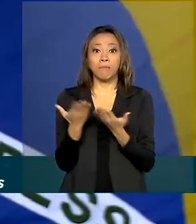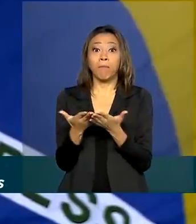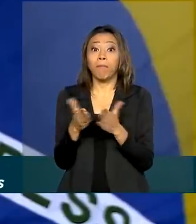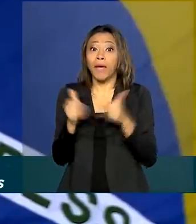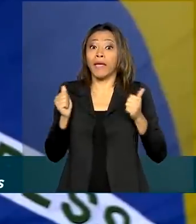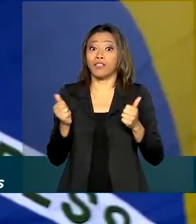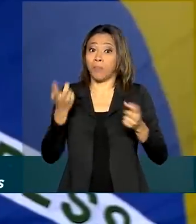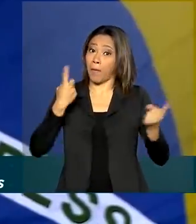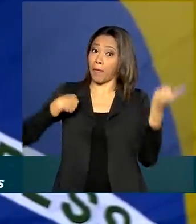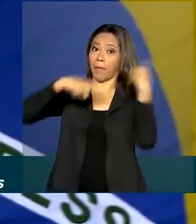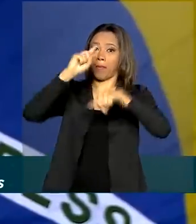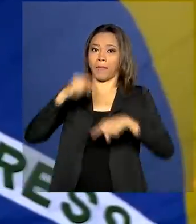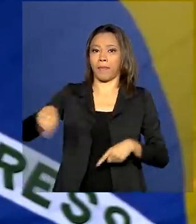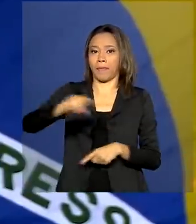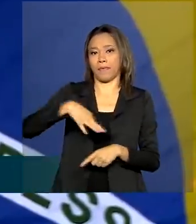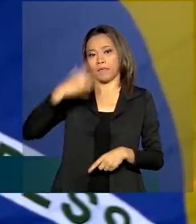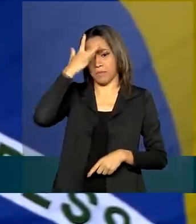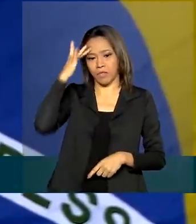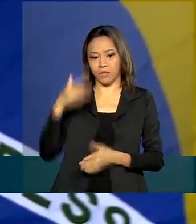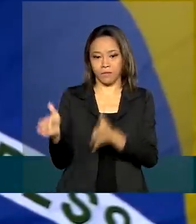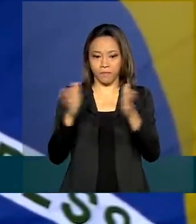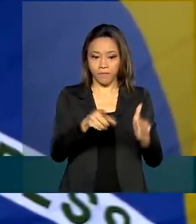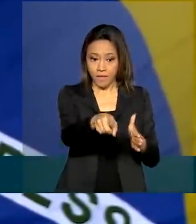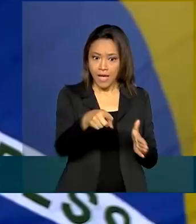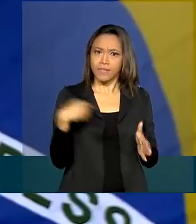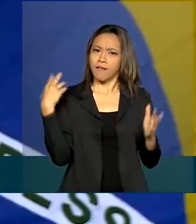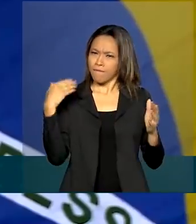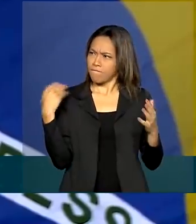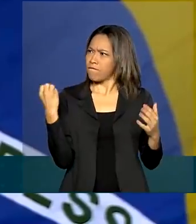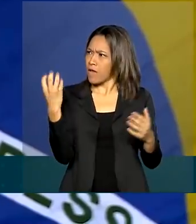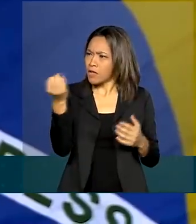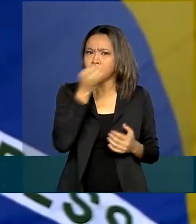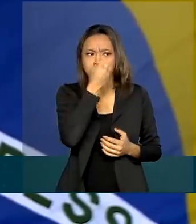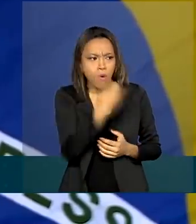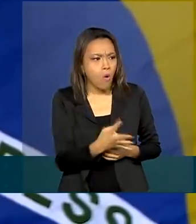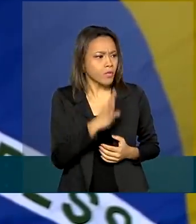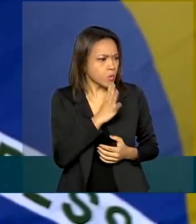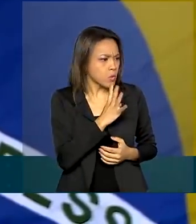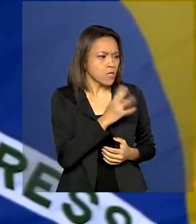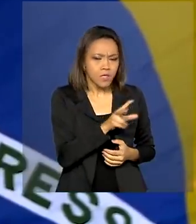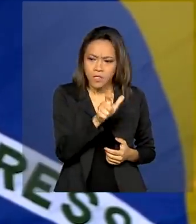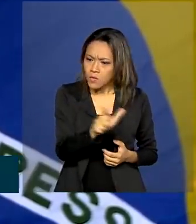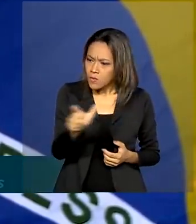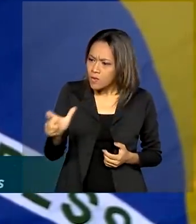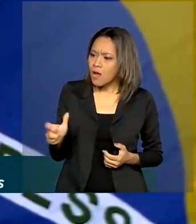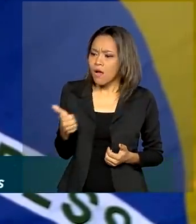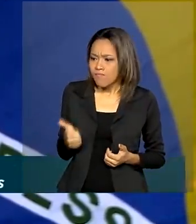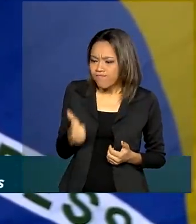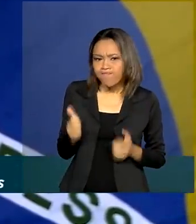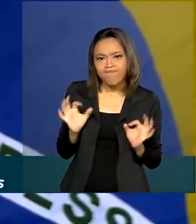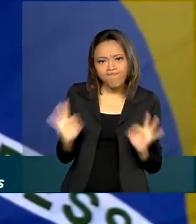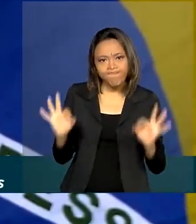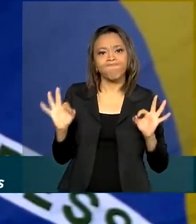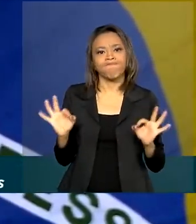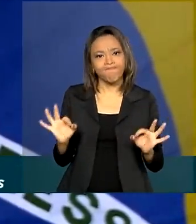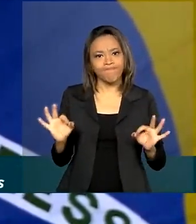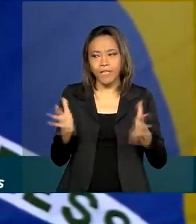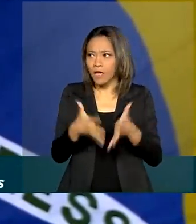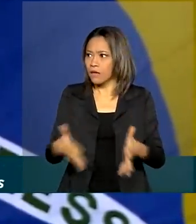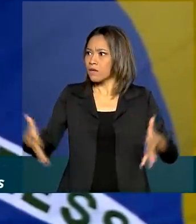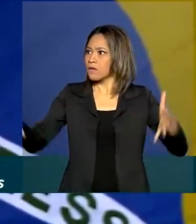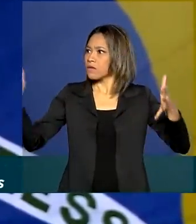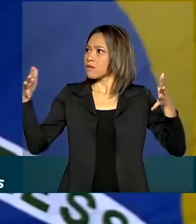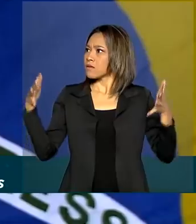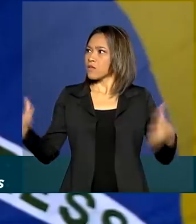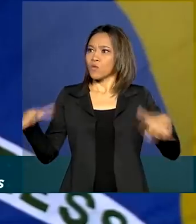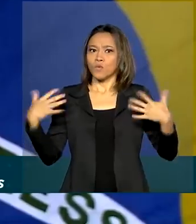Esta viagem serve muito para isso, porque conhecemos realmente de uma forma direita a situação, a amplitude da região, que sem